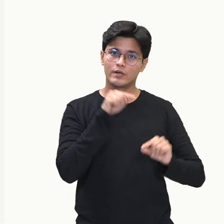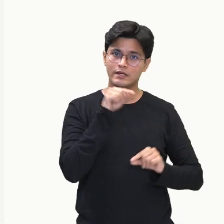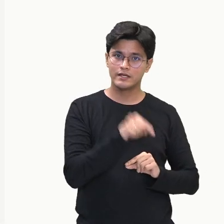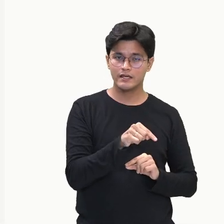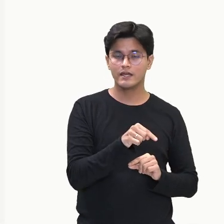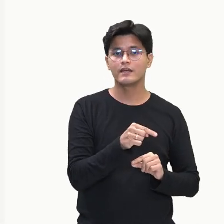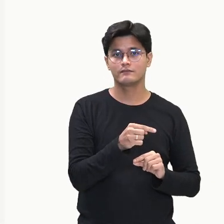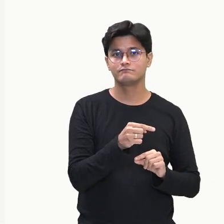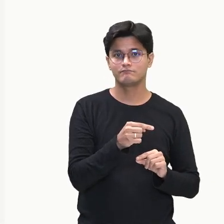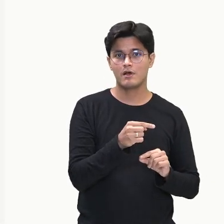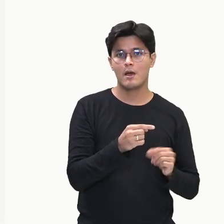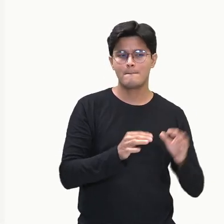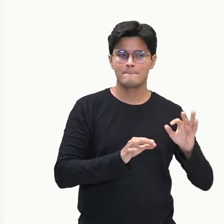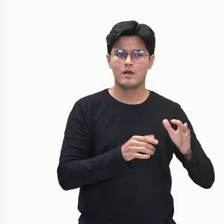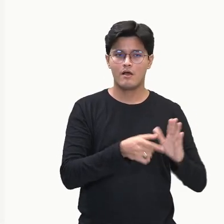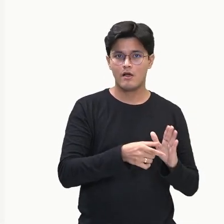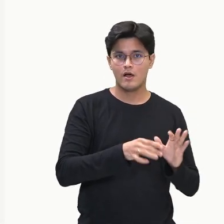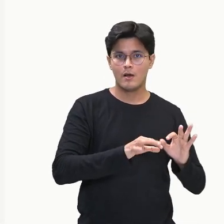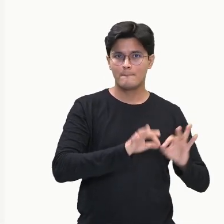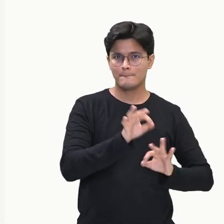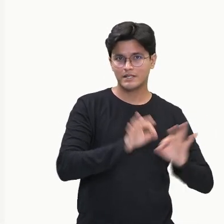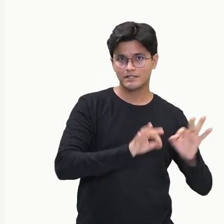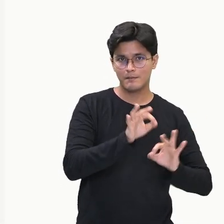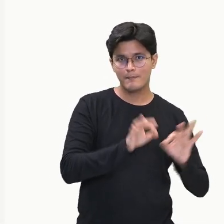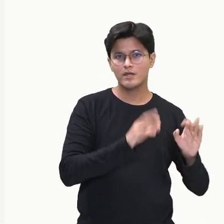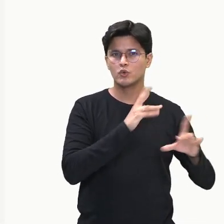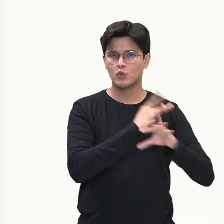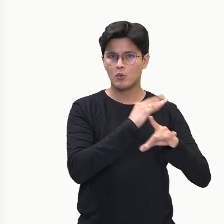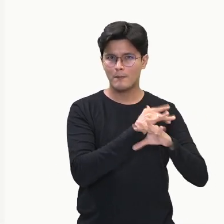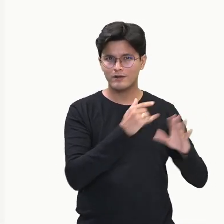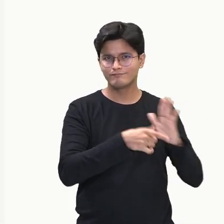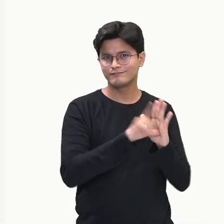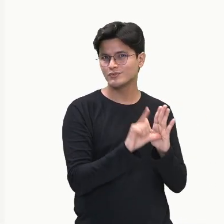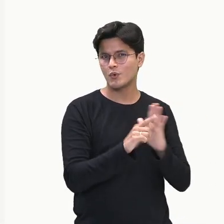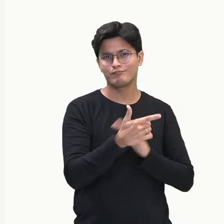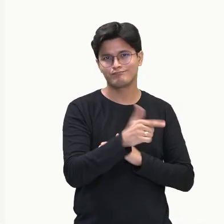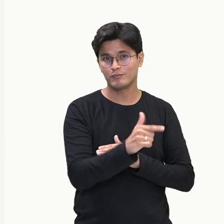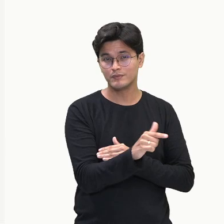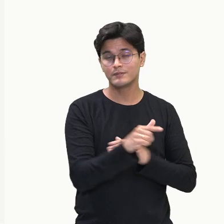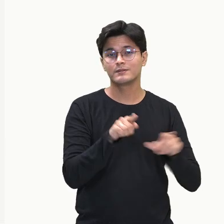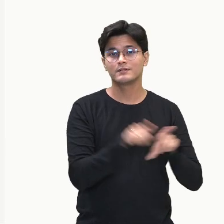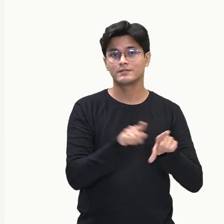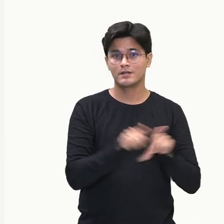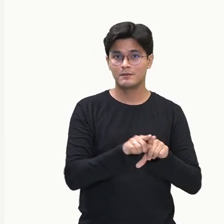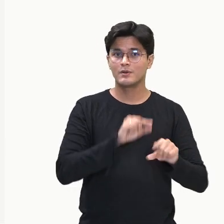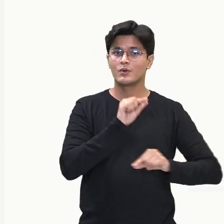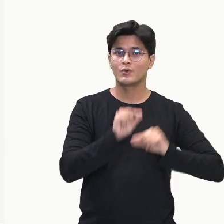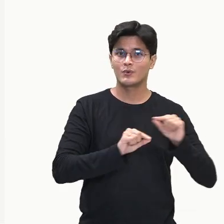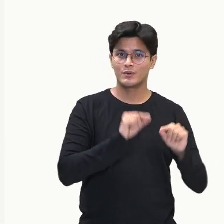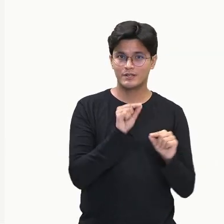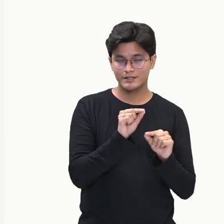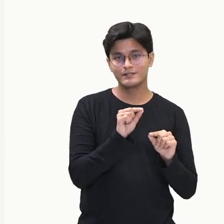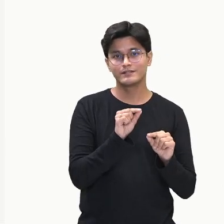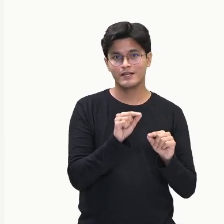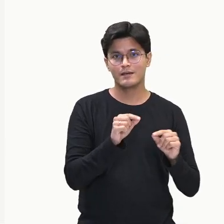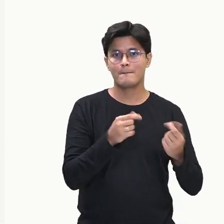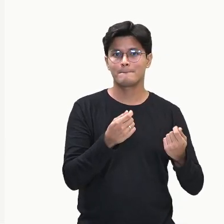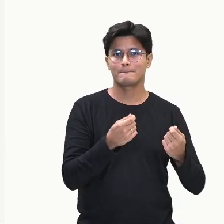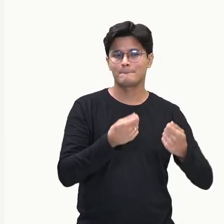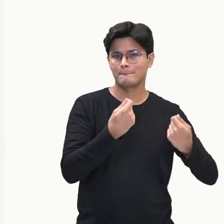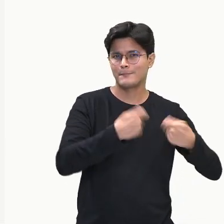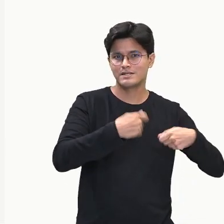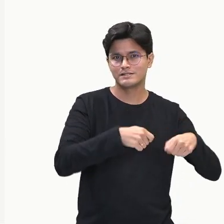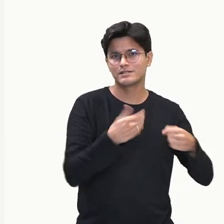que é uma das principais características da cidade formal. Nós temos limitação nos serviços públicos